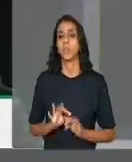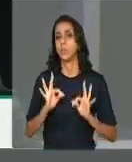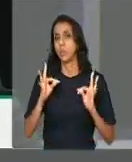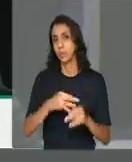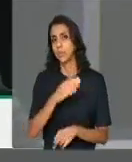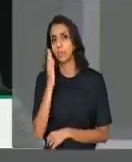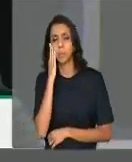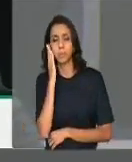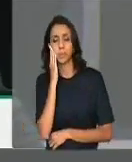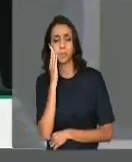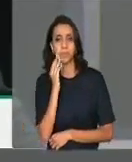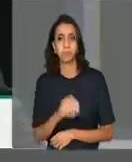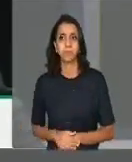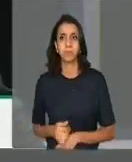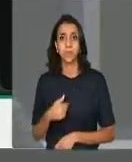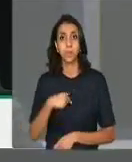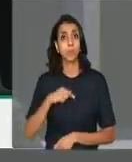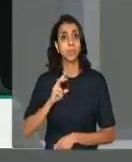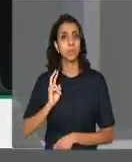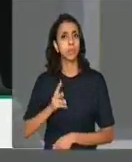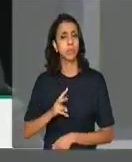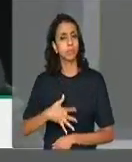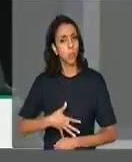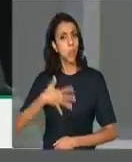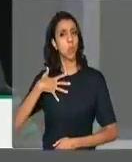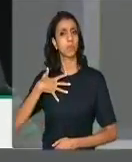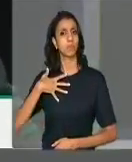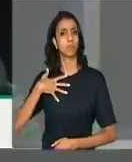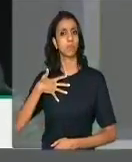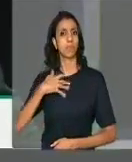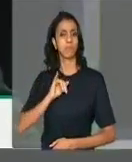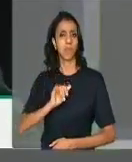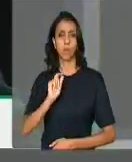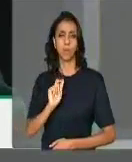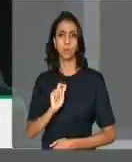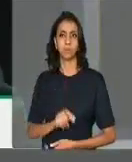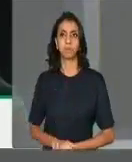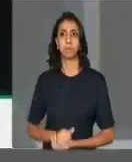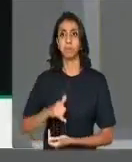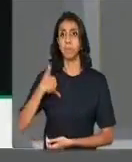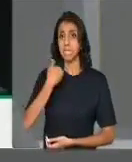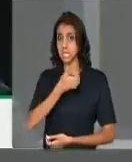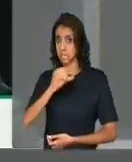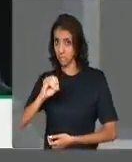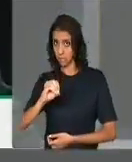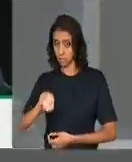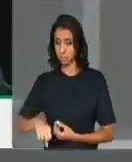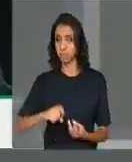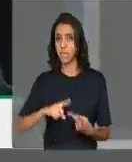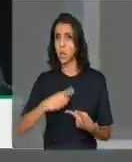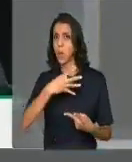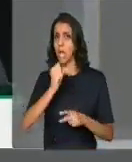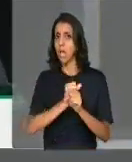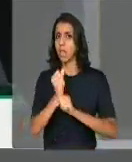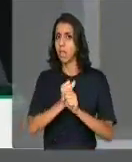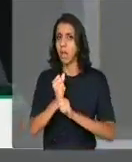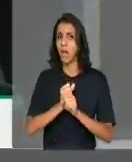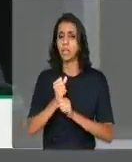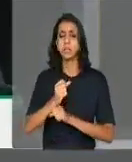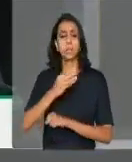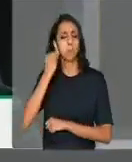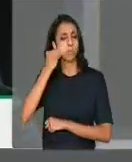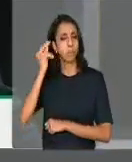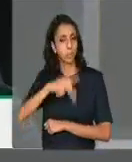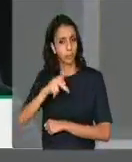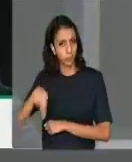eu sempre faço questão de orgulhosamente dizer, 60 anos de idade, 40 anos de carreira de professor,